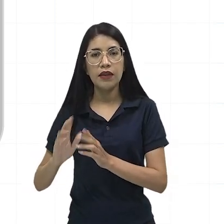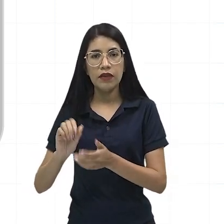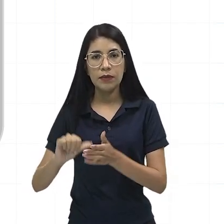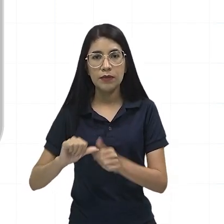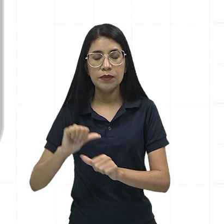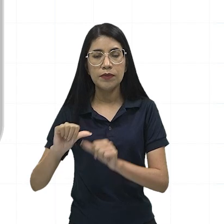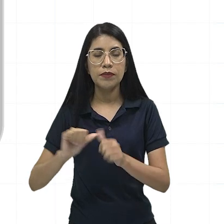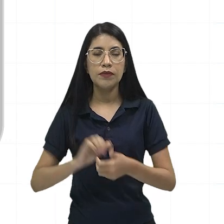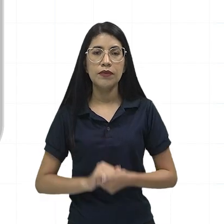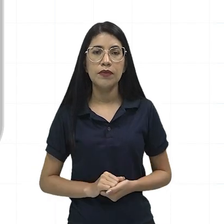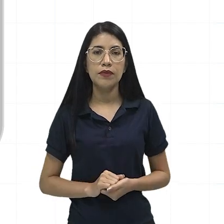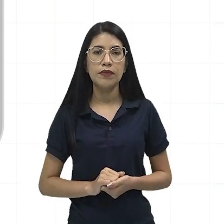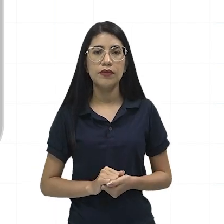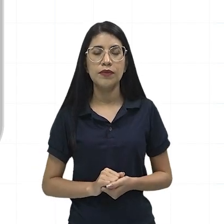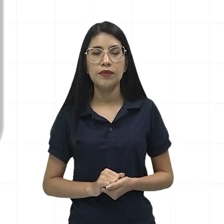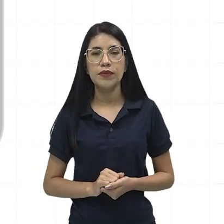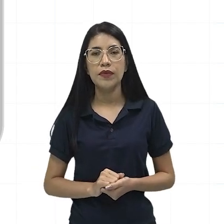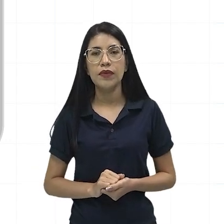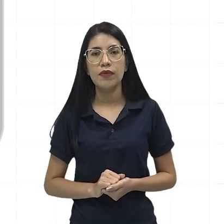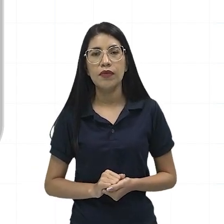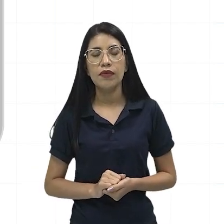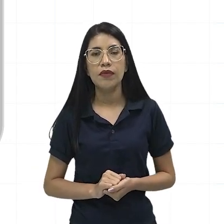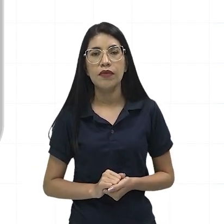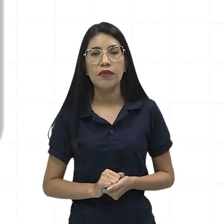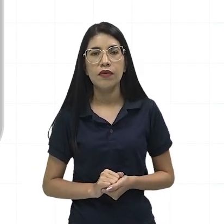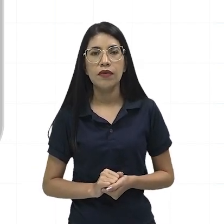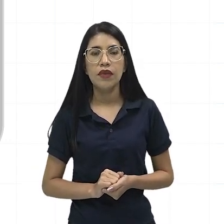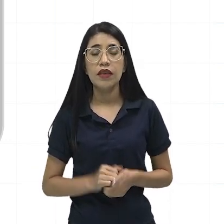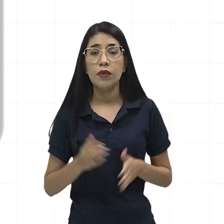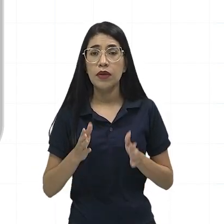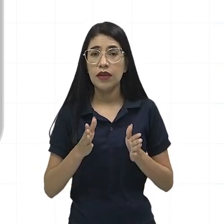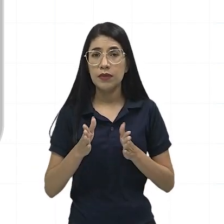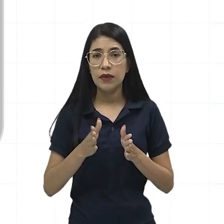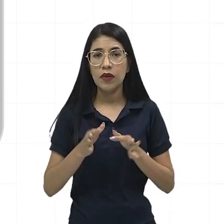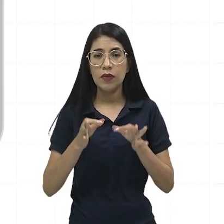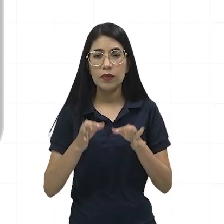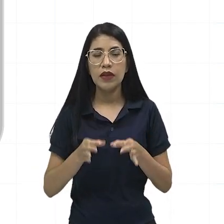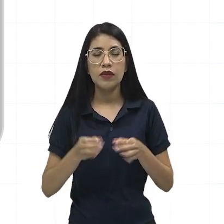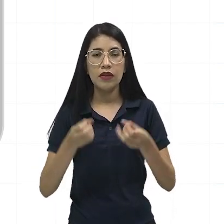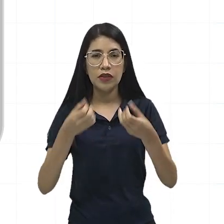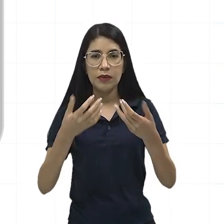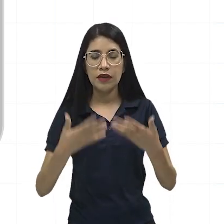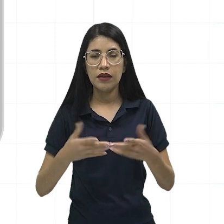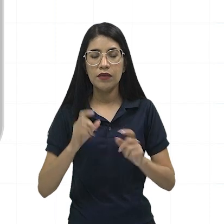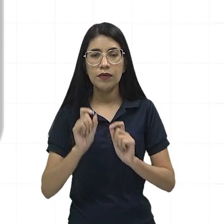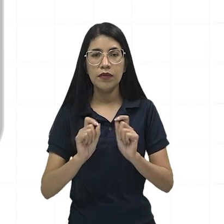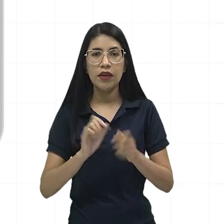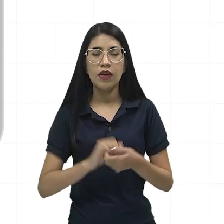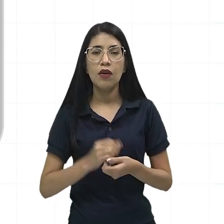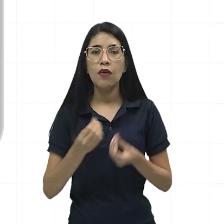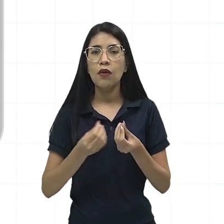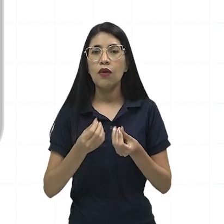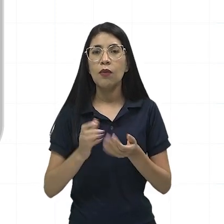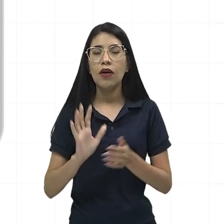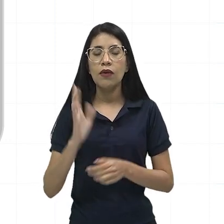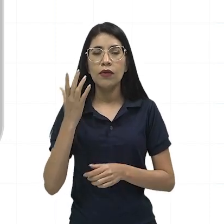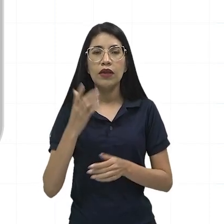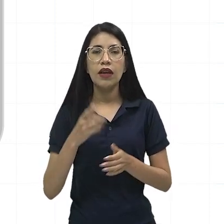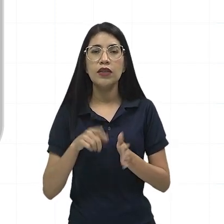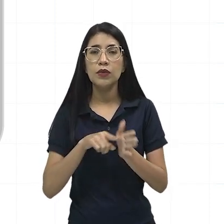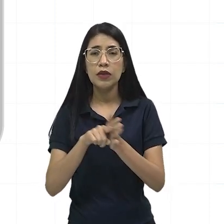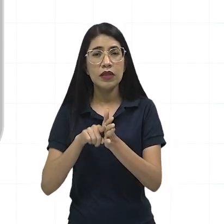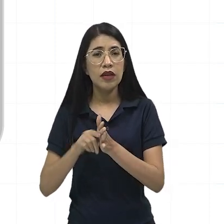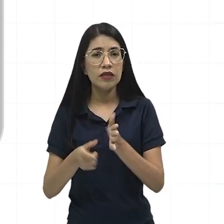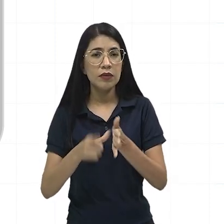gente? Então, nesse momento é o momento exato para a gente falar um pouquinho sobre o pré-natal.